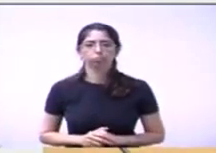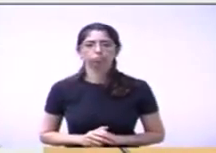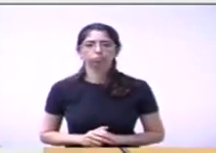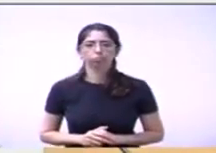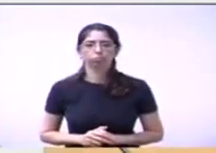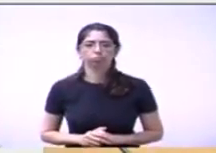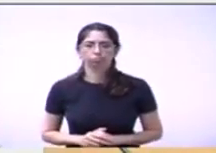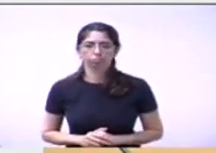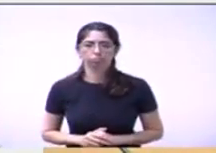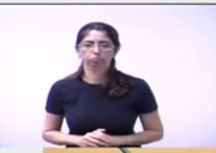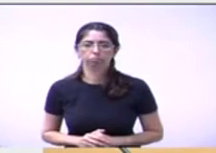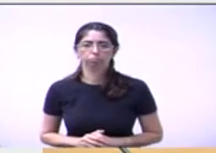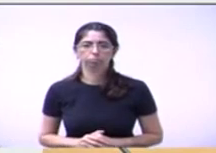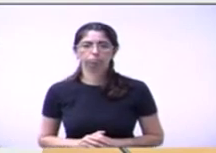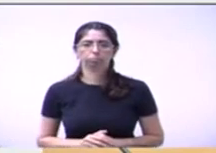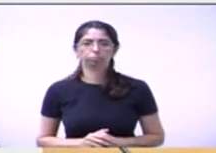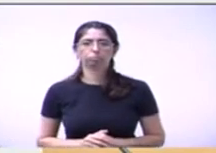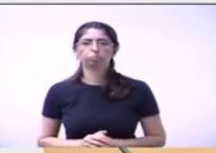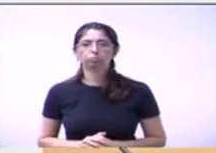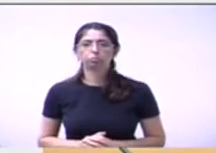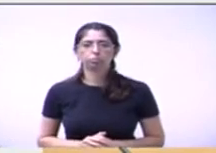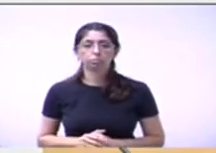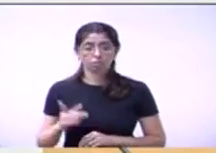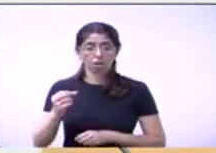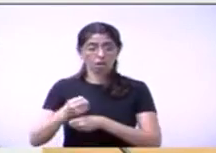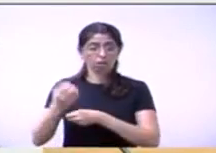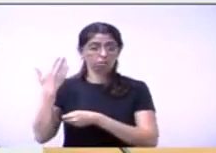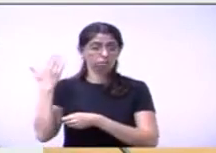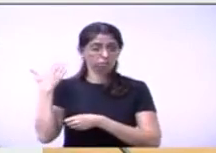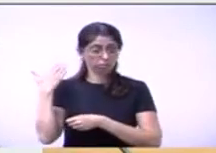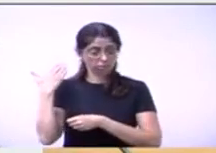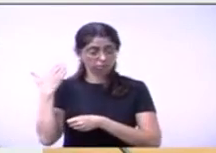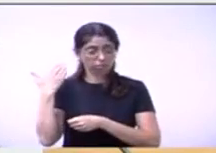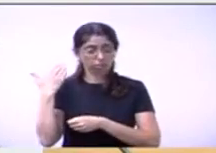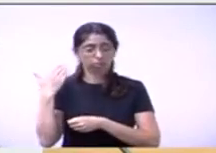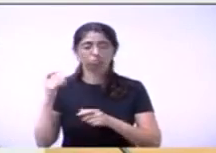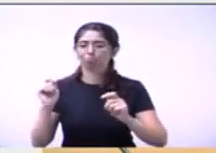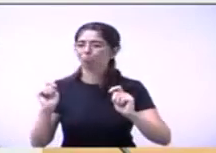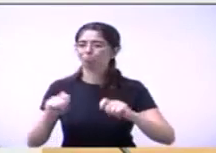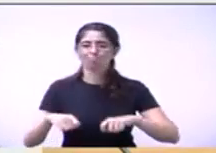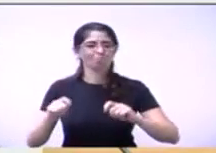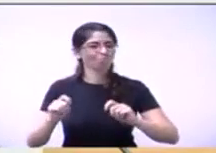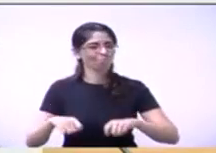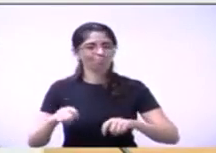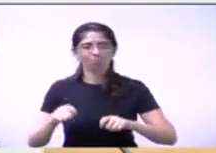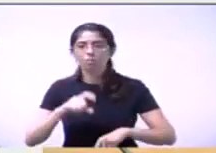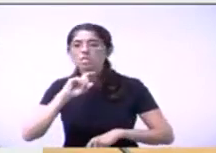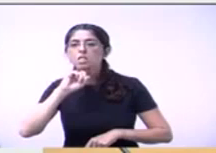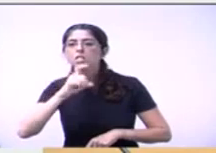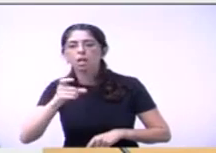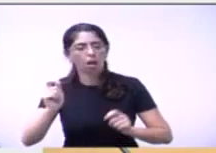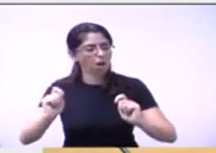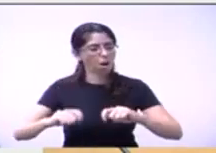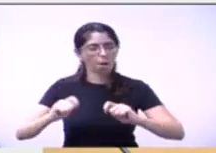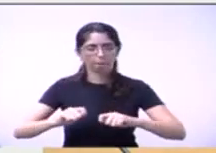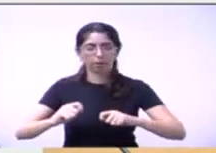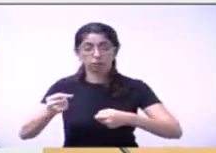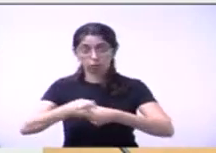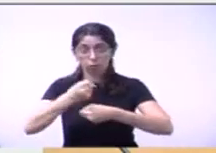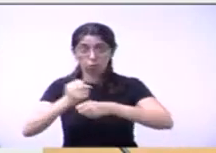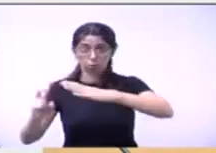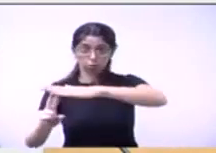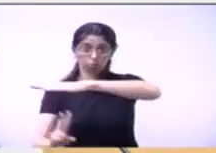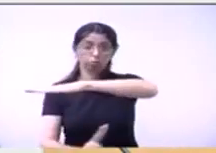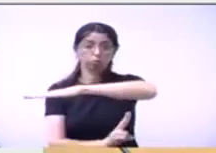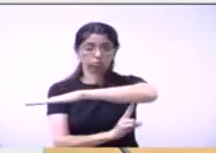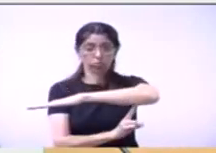Não tivemos condições de competência para construir uma segunda ponte sobre o Rio Atibaia e nem de reformar a